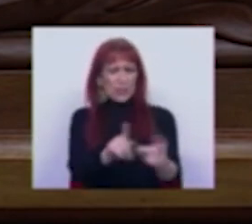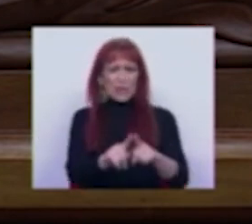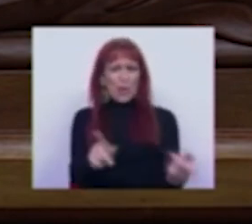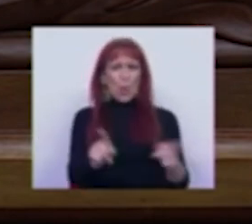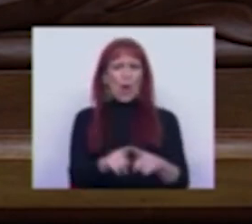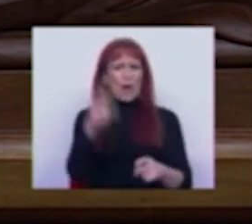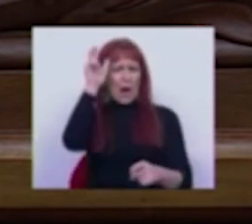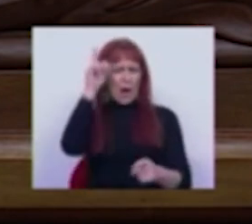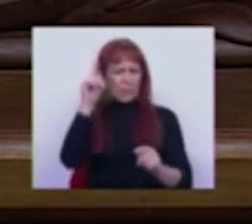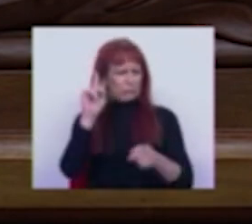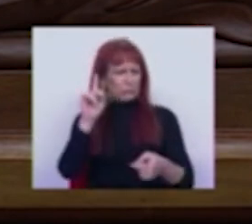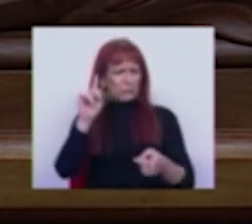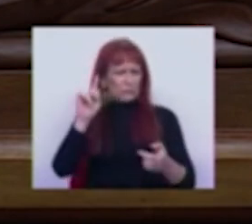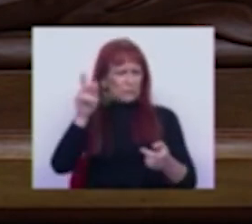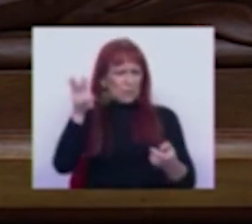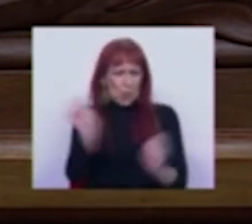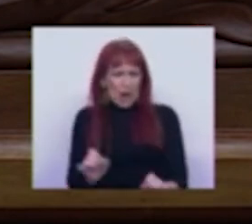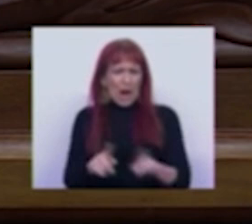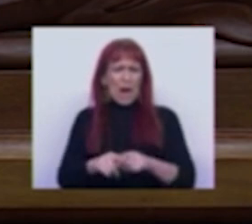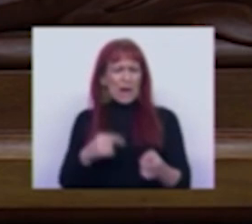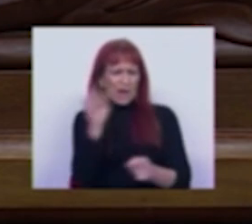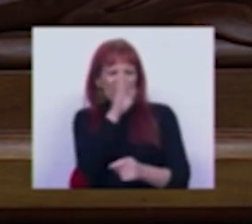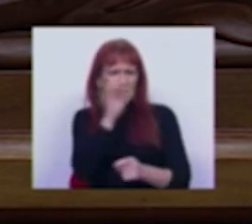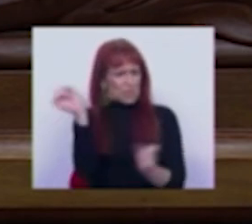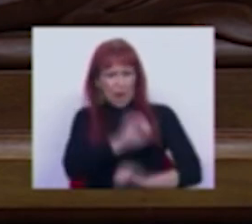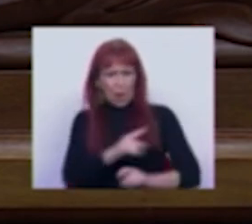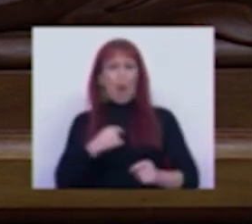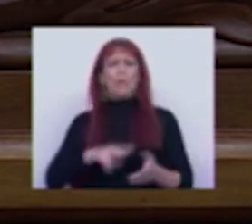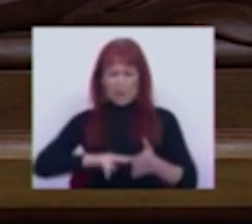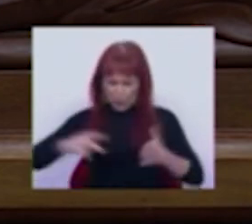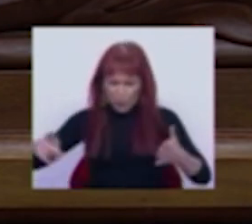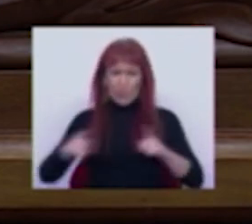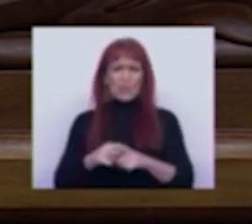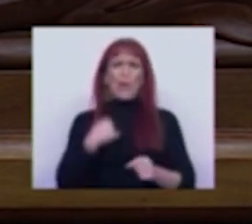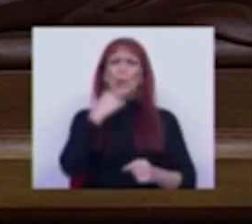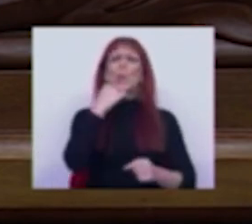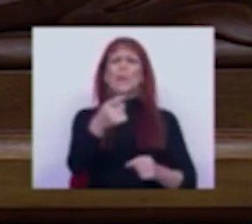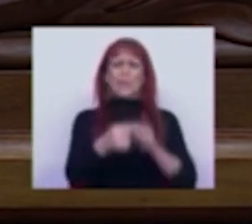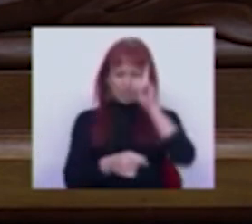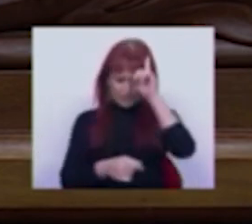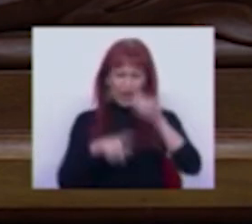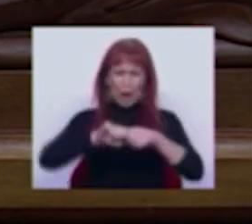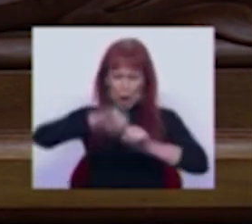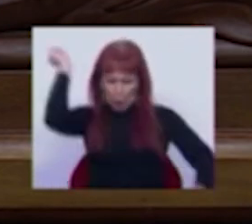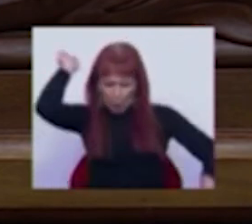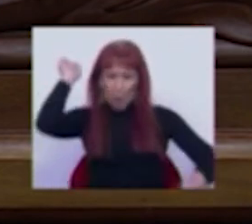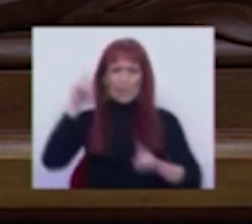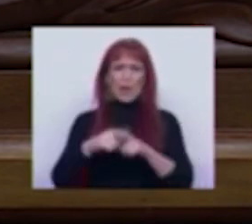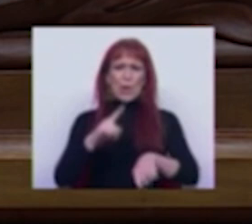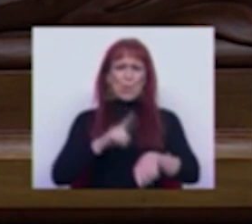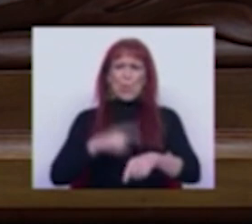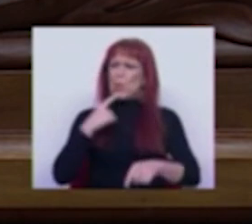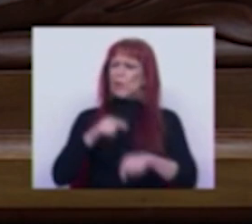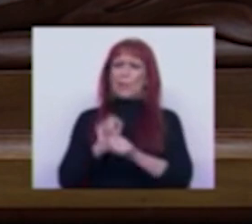sem cobardia nem hipocrisia. Está em reformar, ou diria melhor, em romper com o que há muito